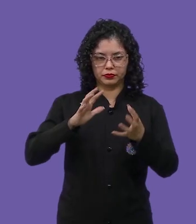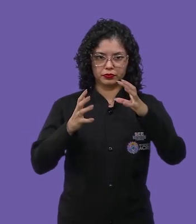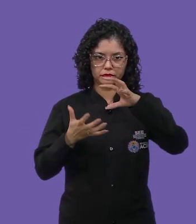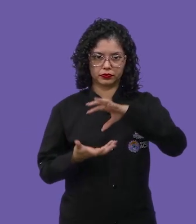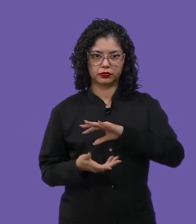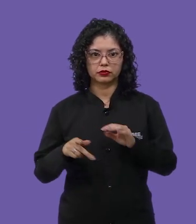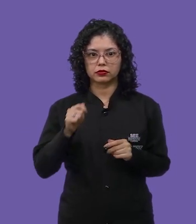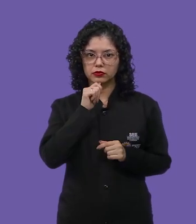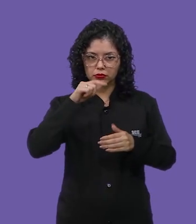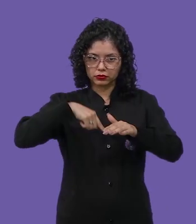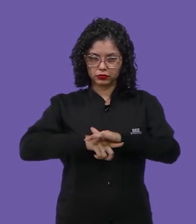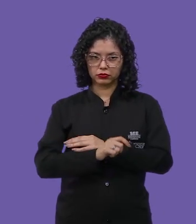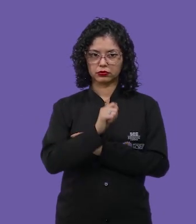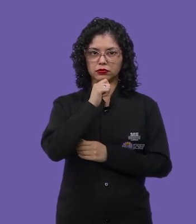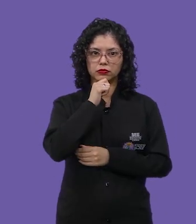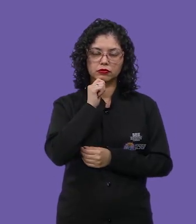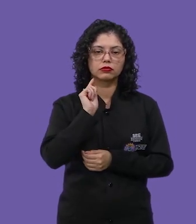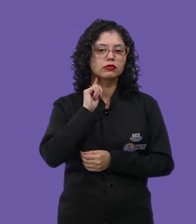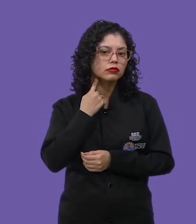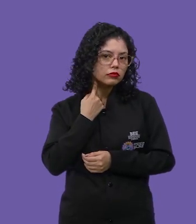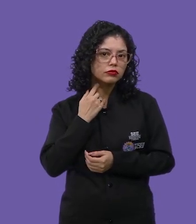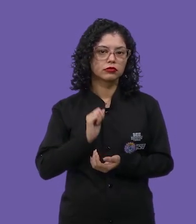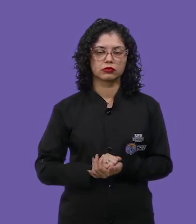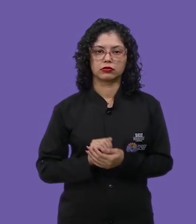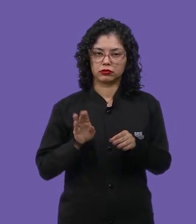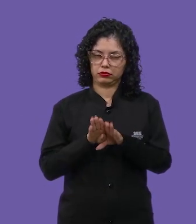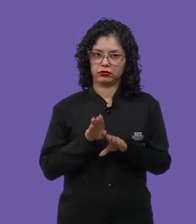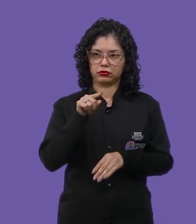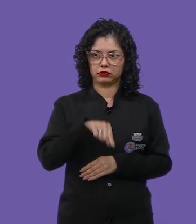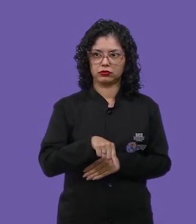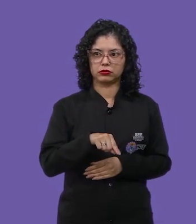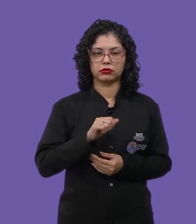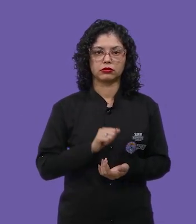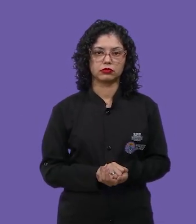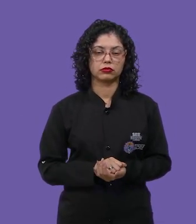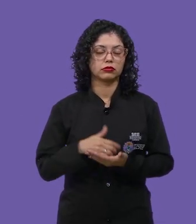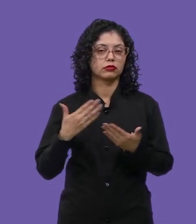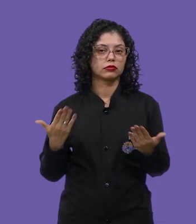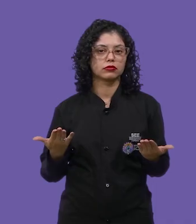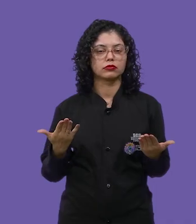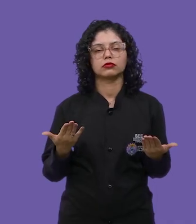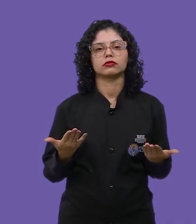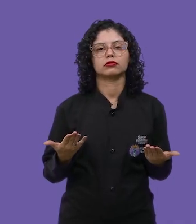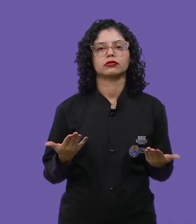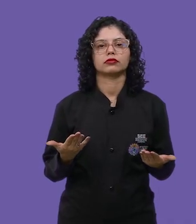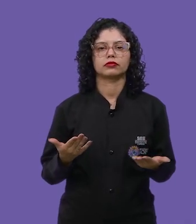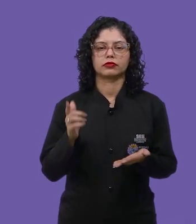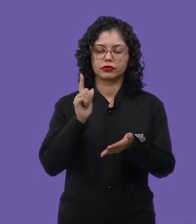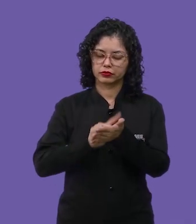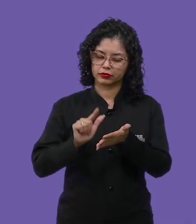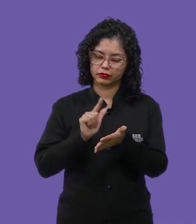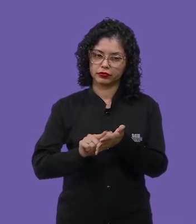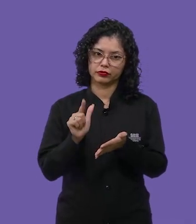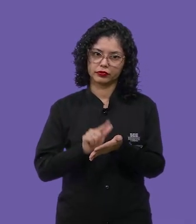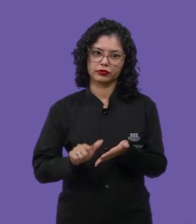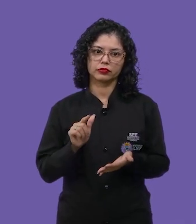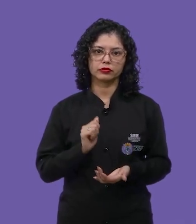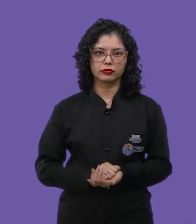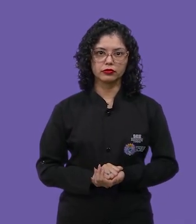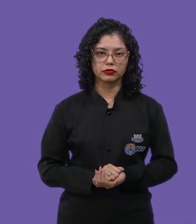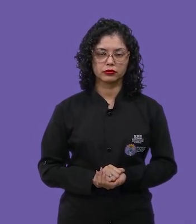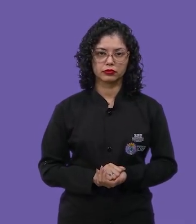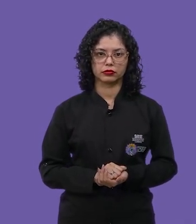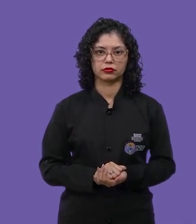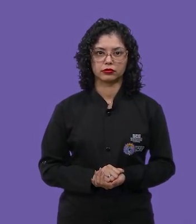Vai aprisionar a sujeira. Então, a sujeira, a gordura vai ficar aqui no centro, né? Então, quando a gente lava ali,